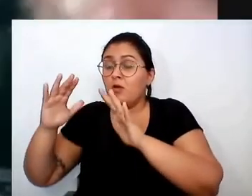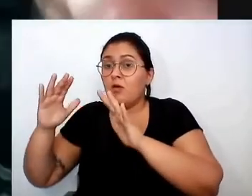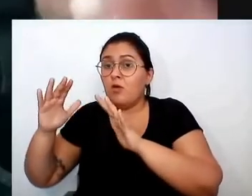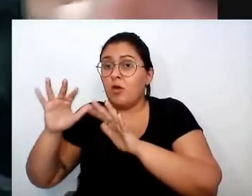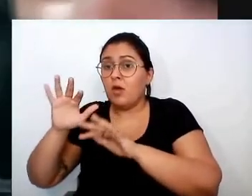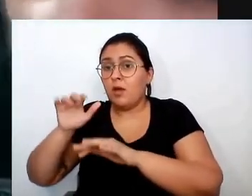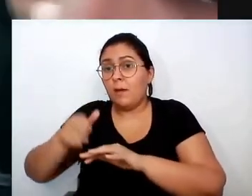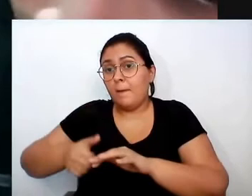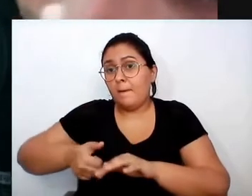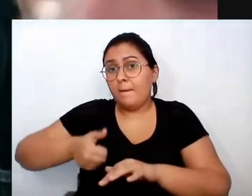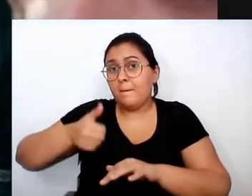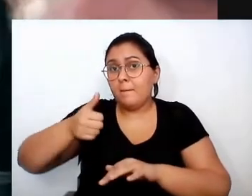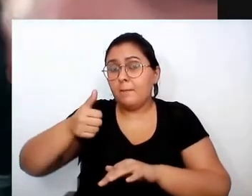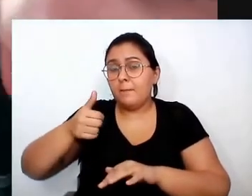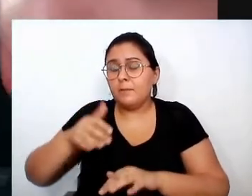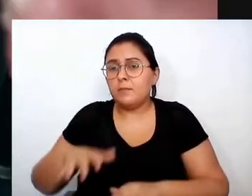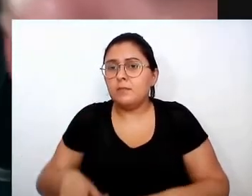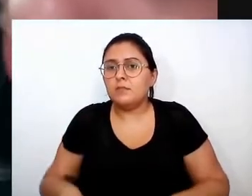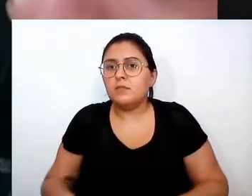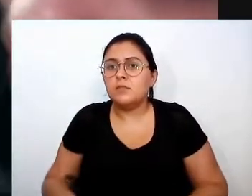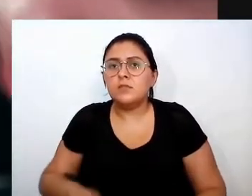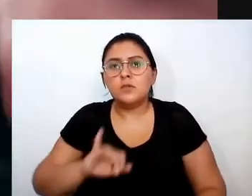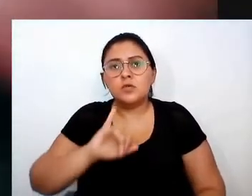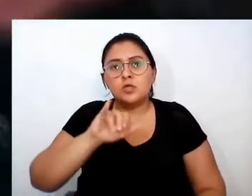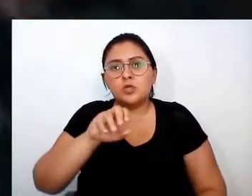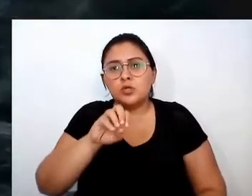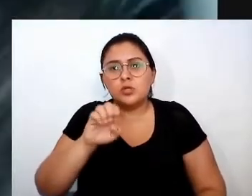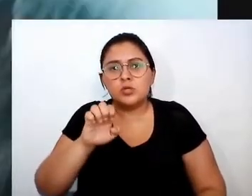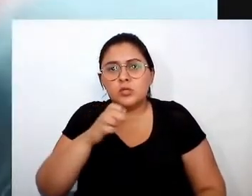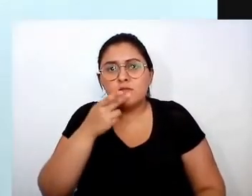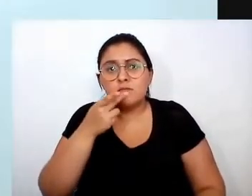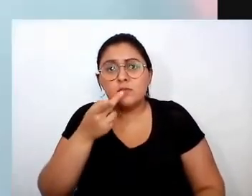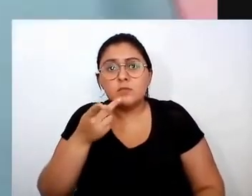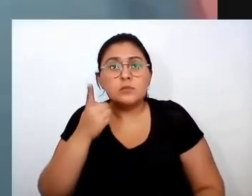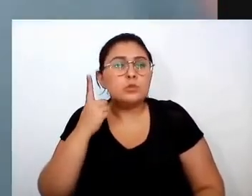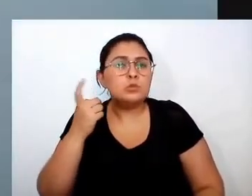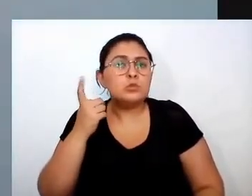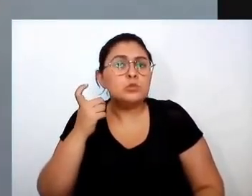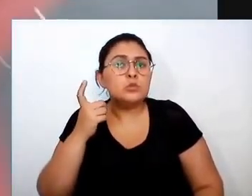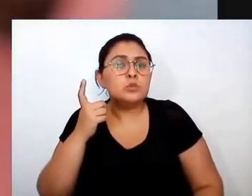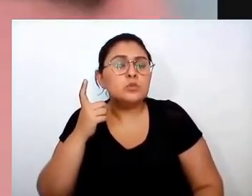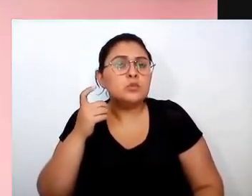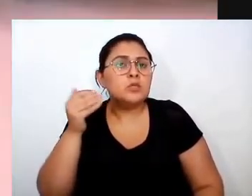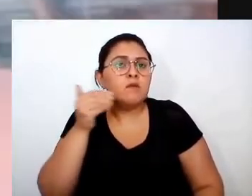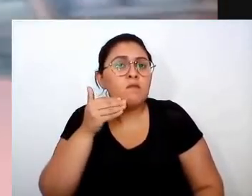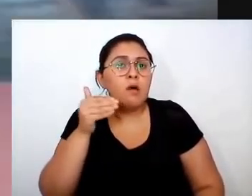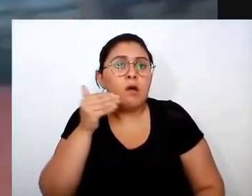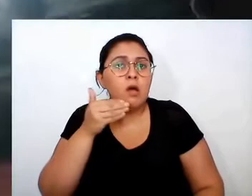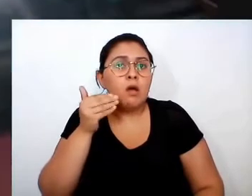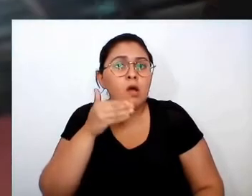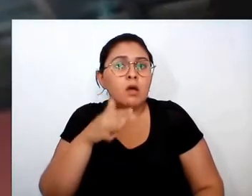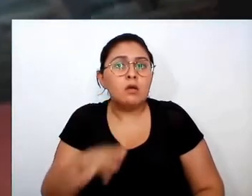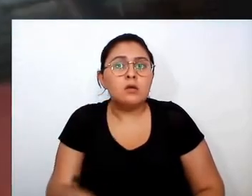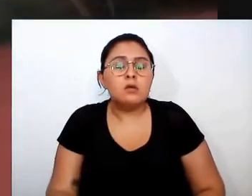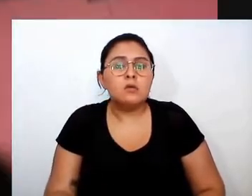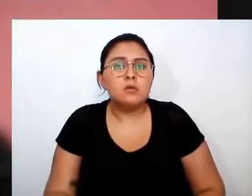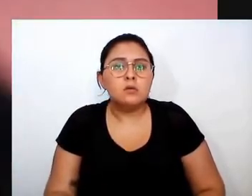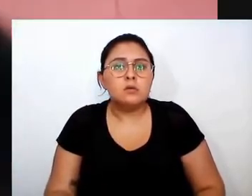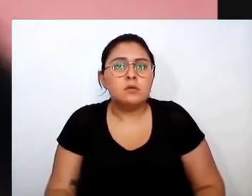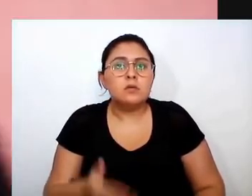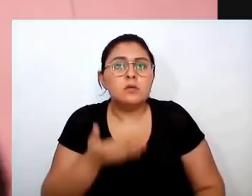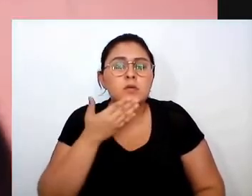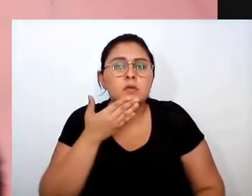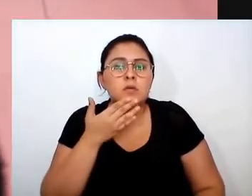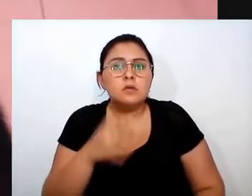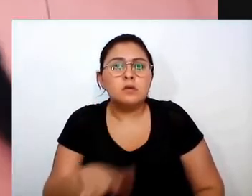tá? Eu vou Oi, tentar sim. corrigir aqui Ah, um... tá, já. Tá bem, melhorou agora? É